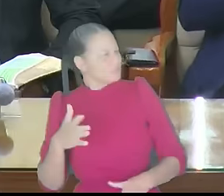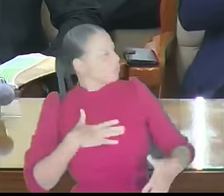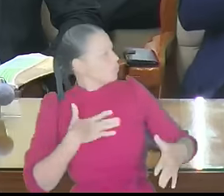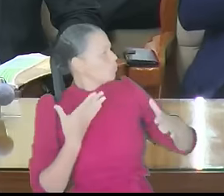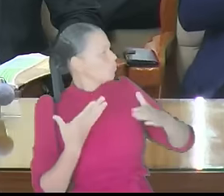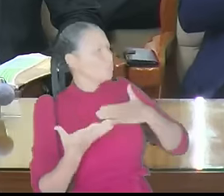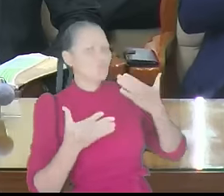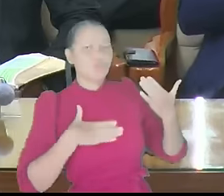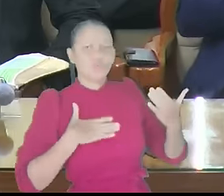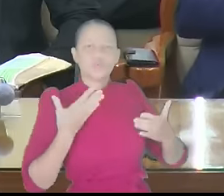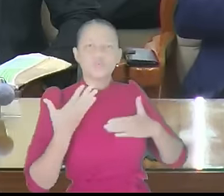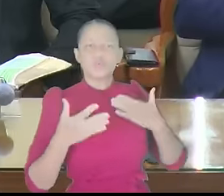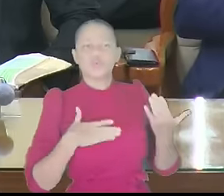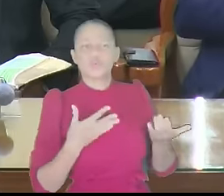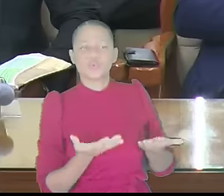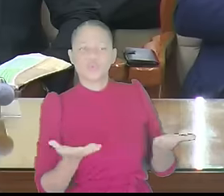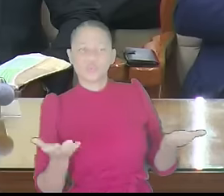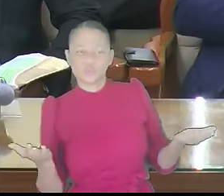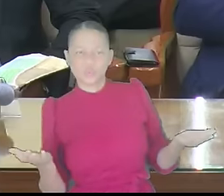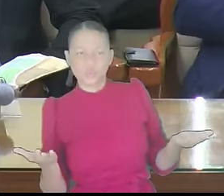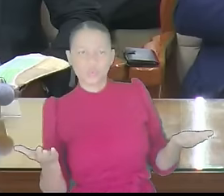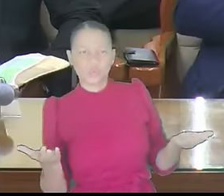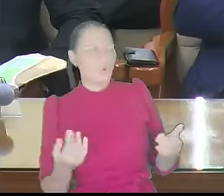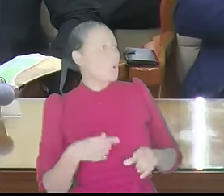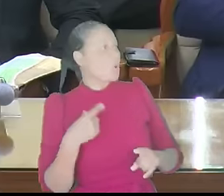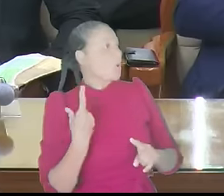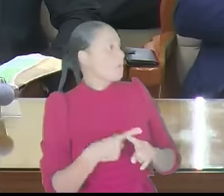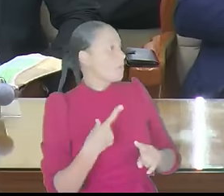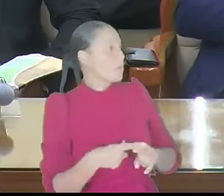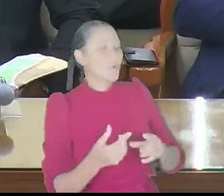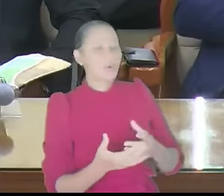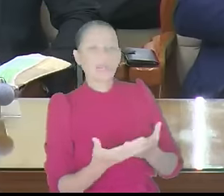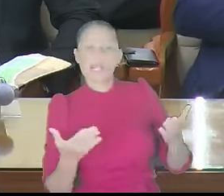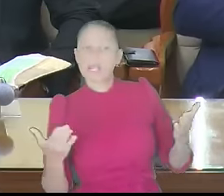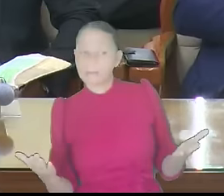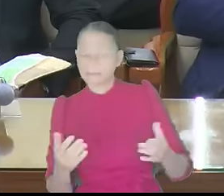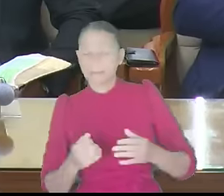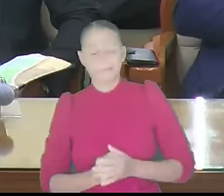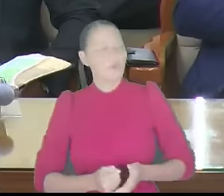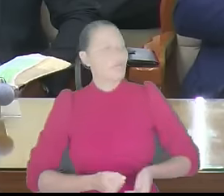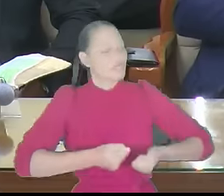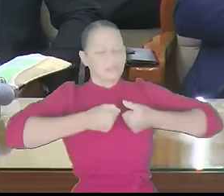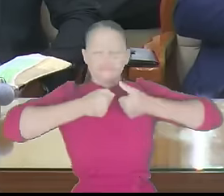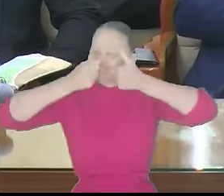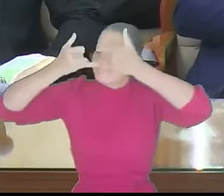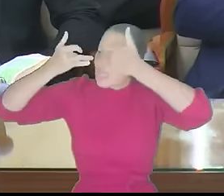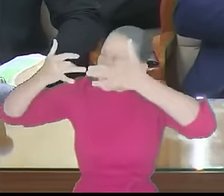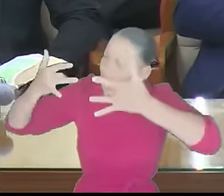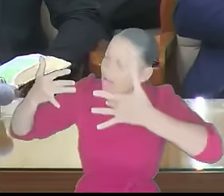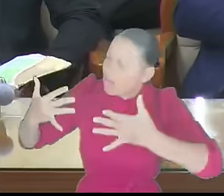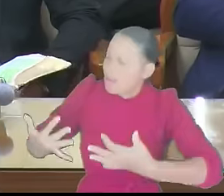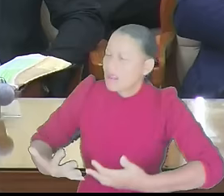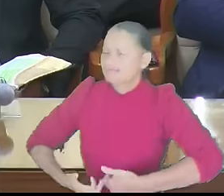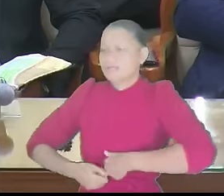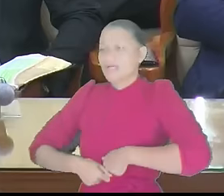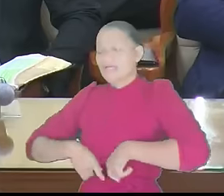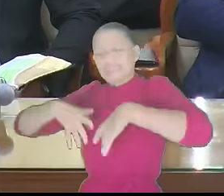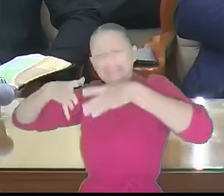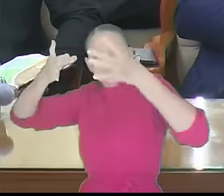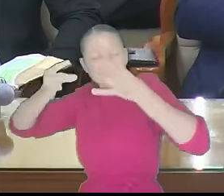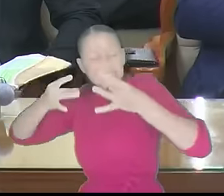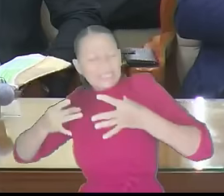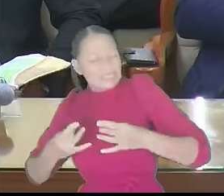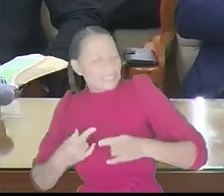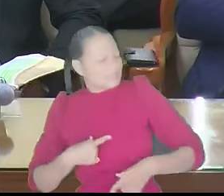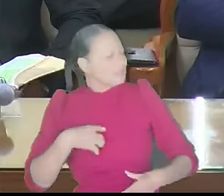assustadas. Porque a noiva falou do amado com uma ênfase tão grande que elas fizeram uma pergunta para